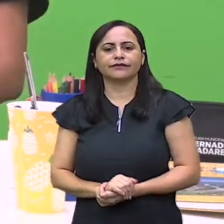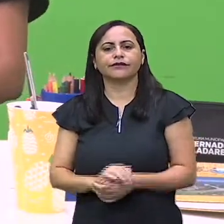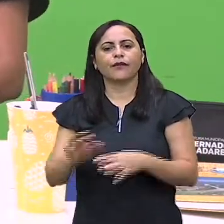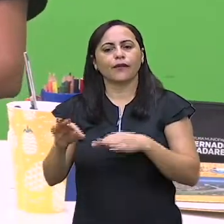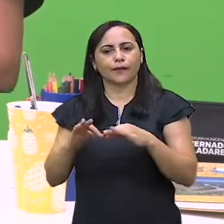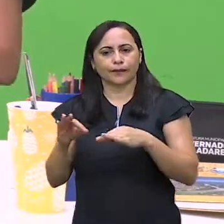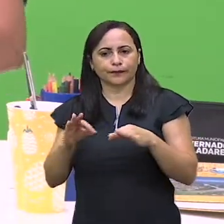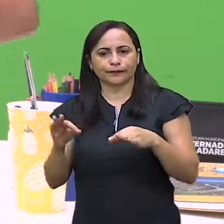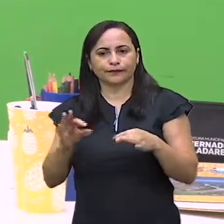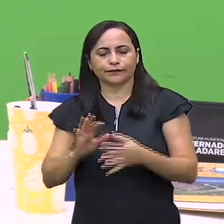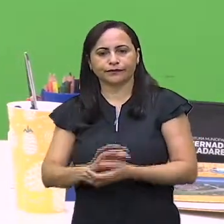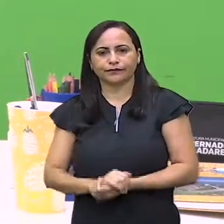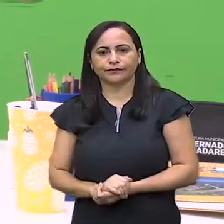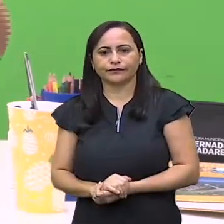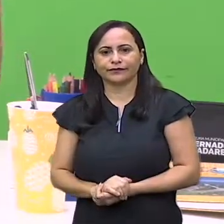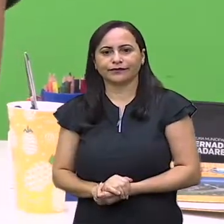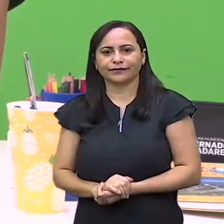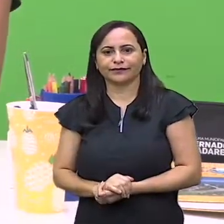pegar.